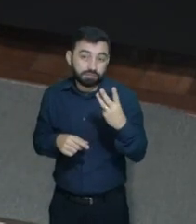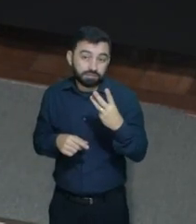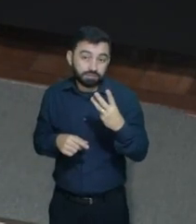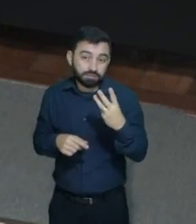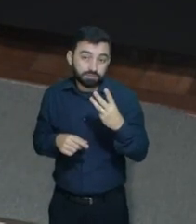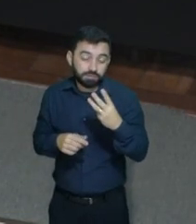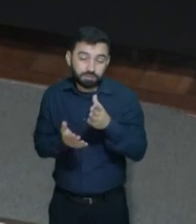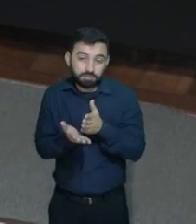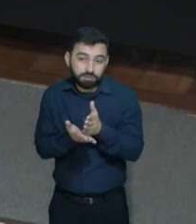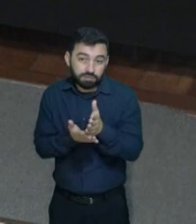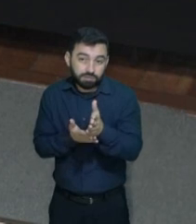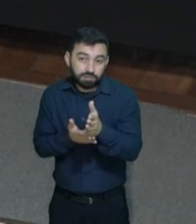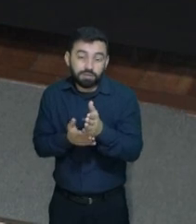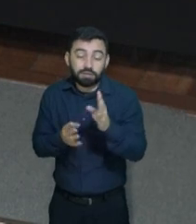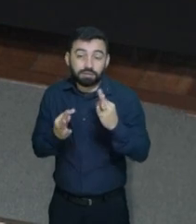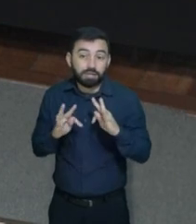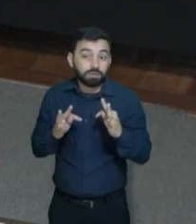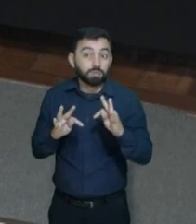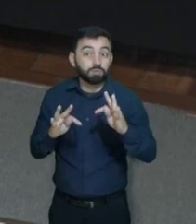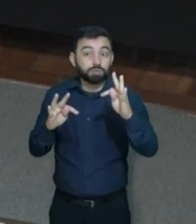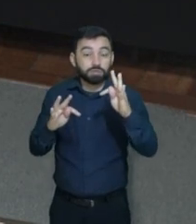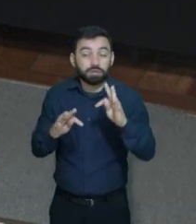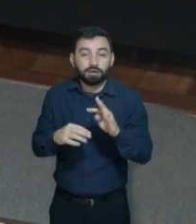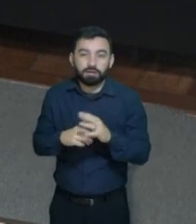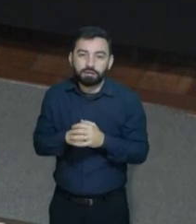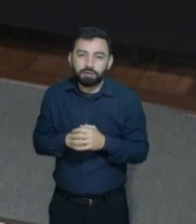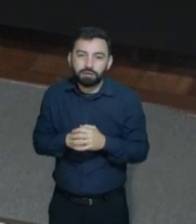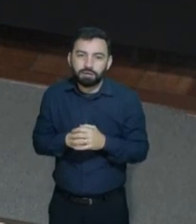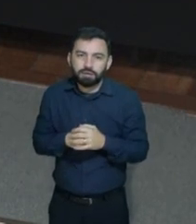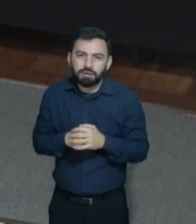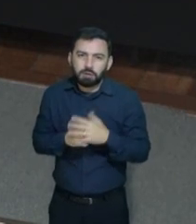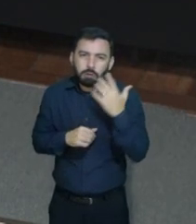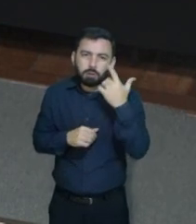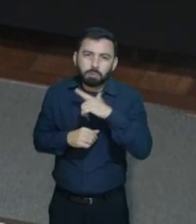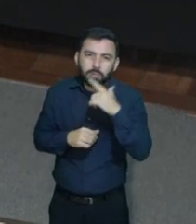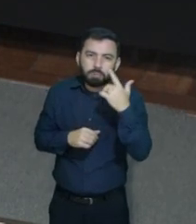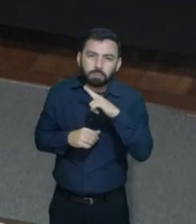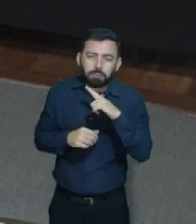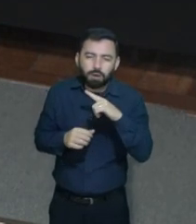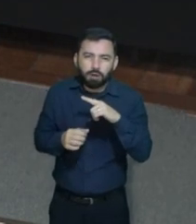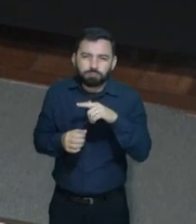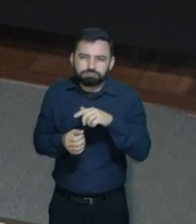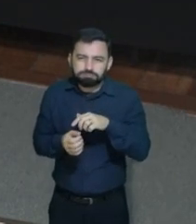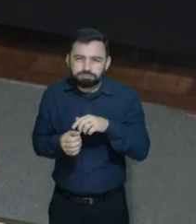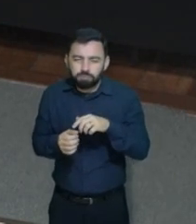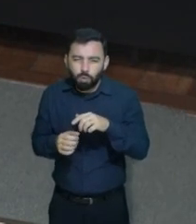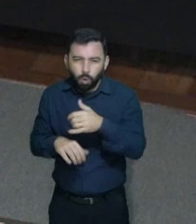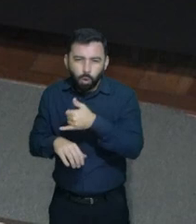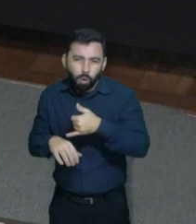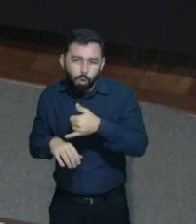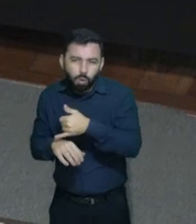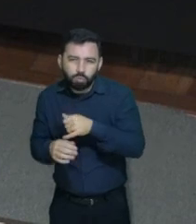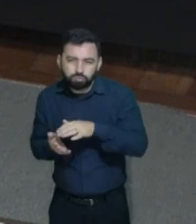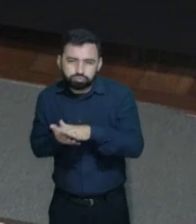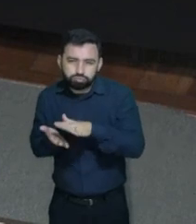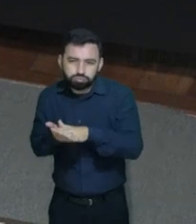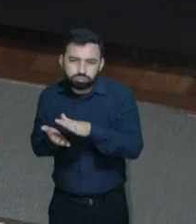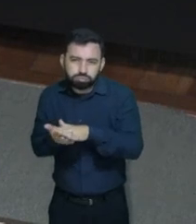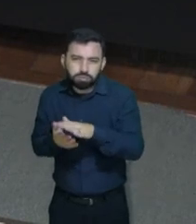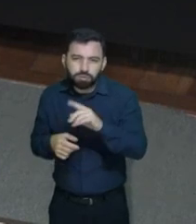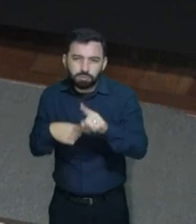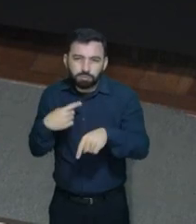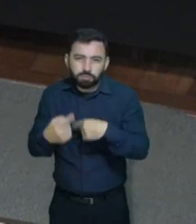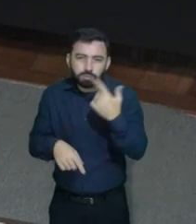linha de coisa, que é tecnologias que vão... A gente consegue bombear todo o óleo e a gente vai